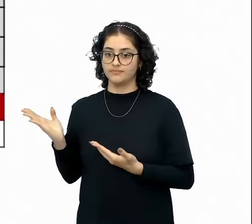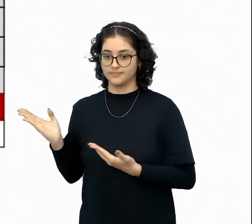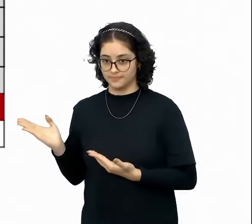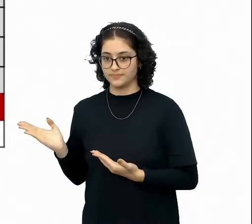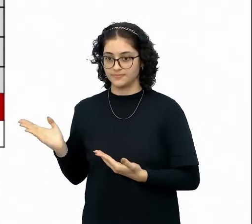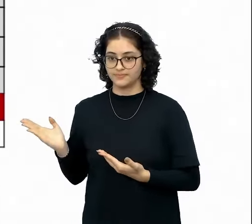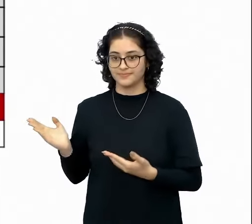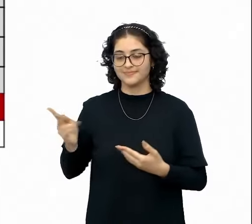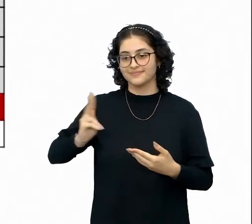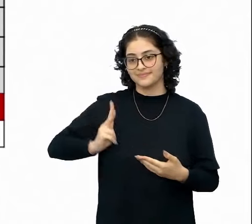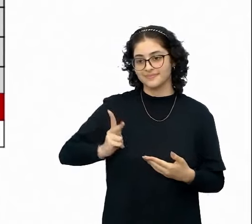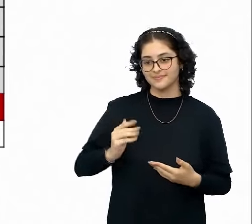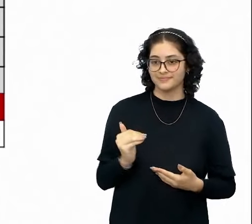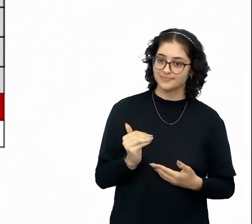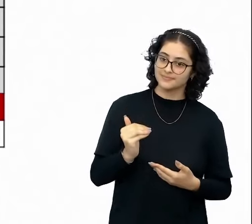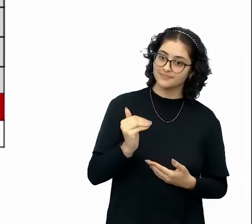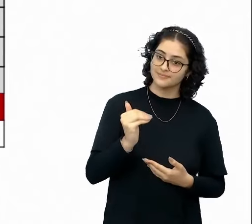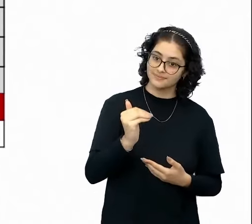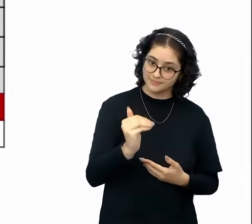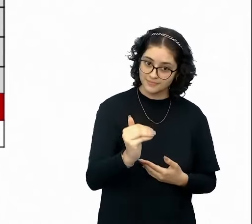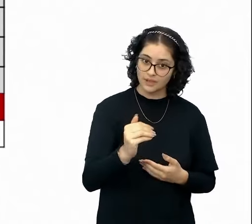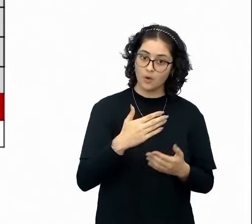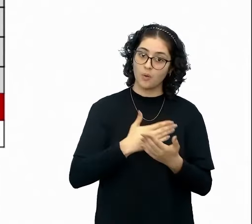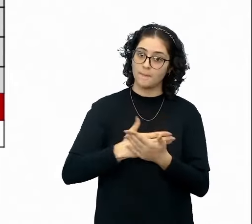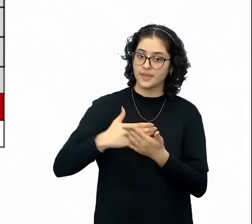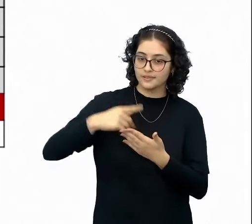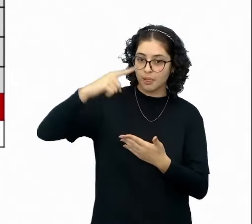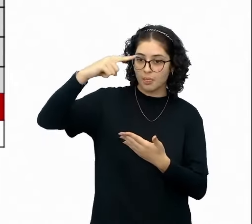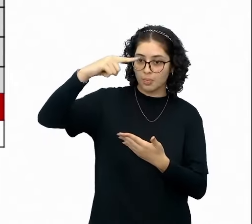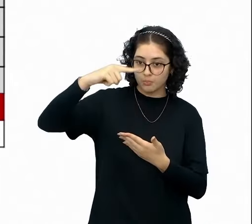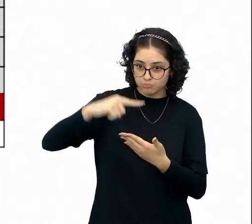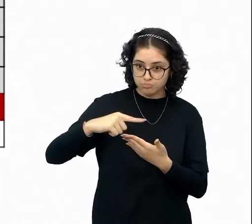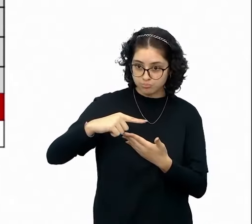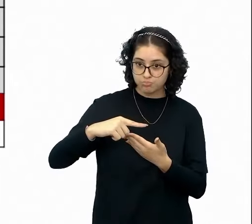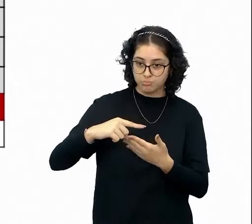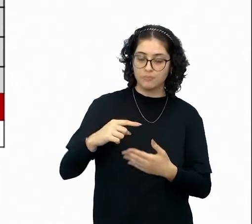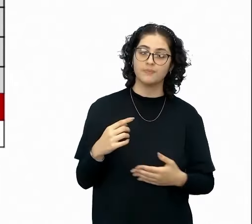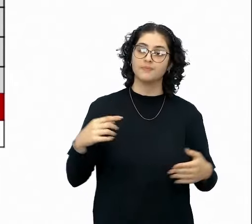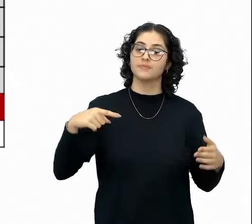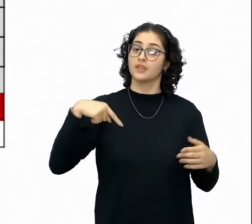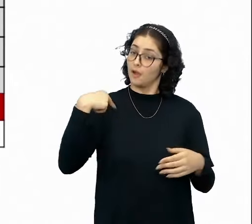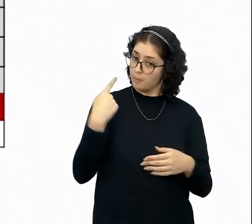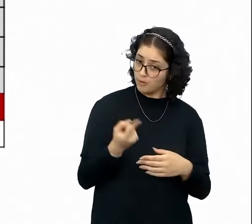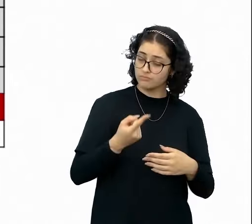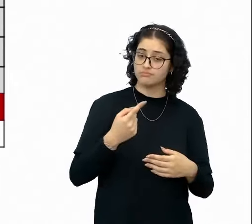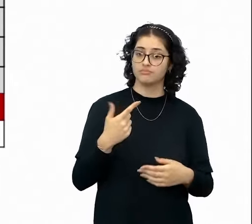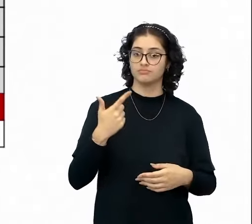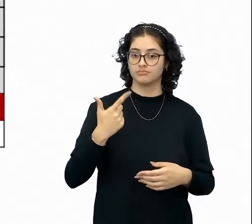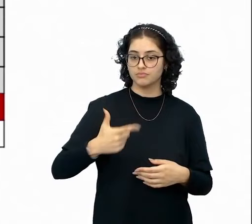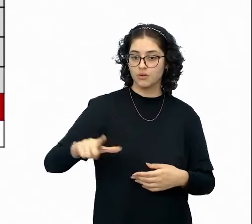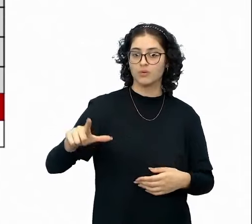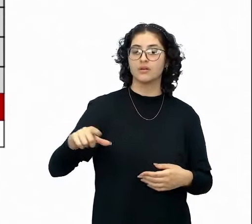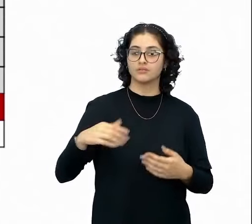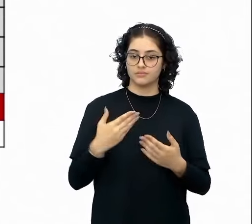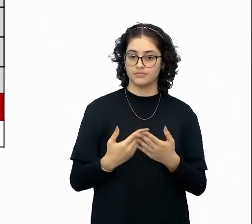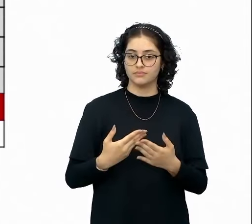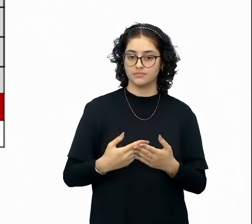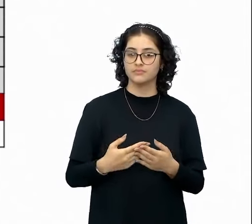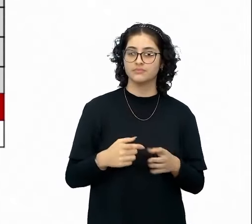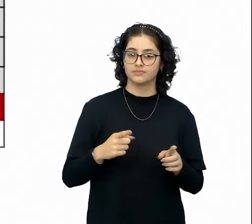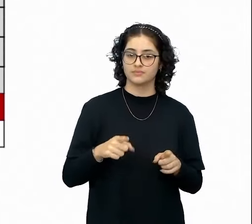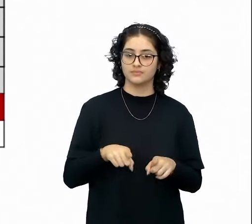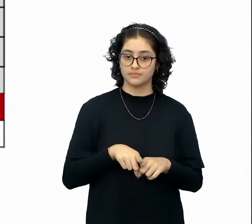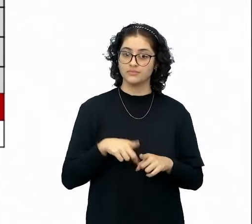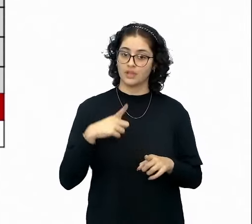gente vai seguir o que a gente começou aqui. Aí vocês vão falar, Rosana, depois a gente vai ter outra, nós teremos outra,